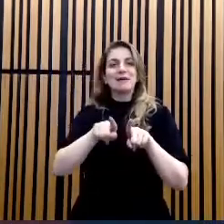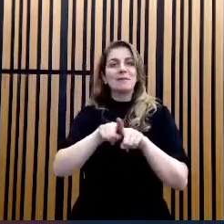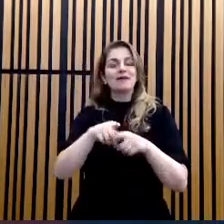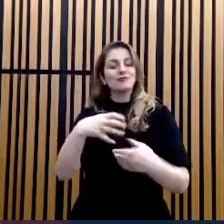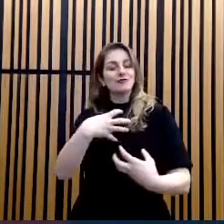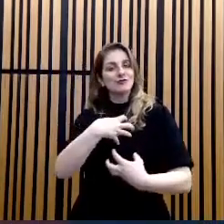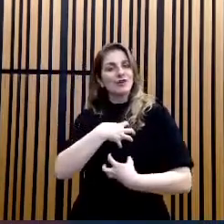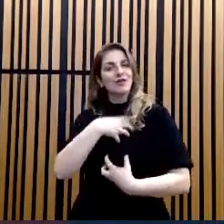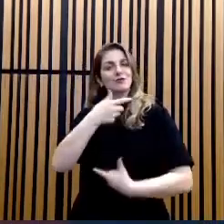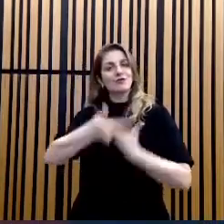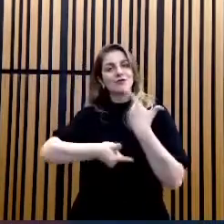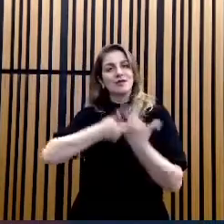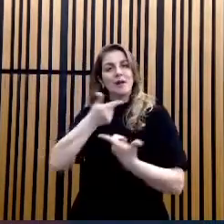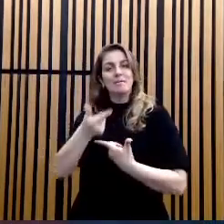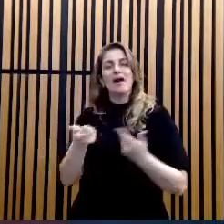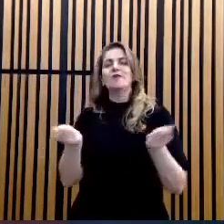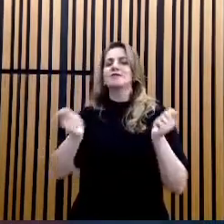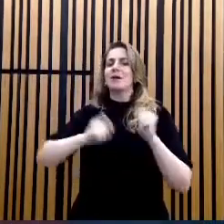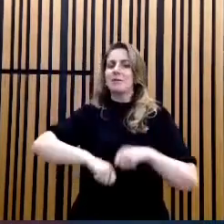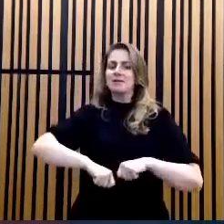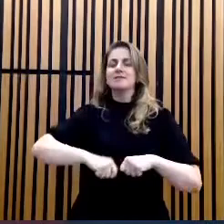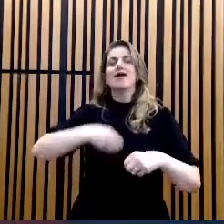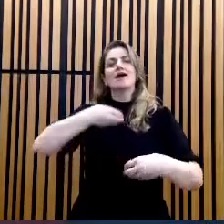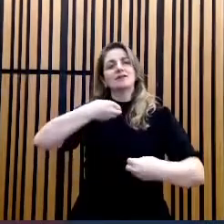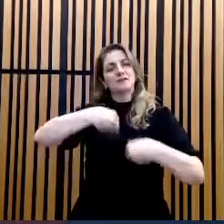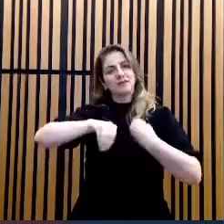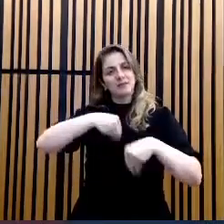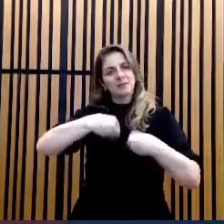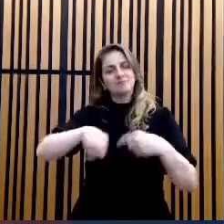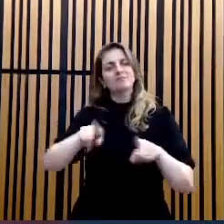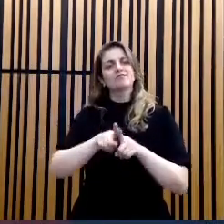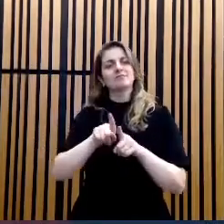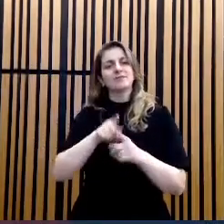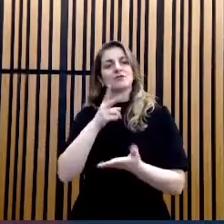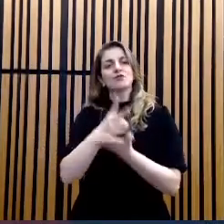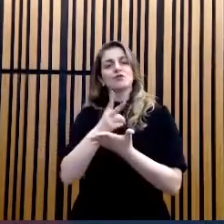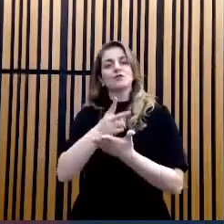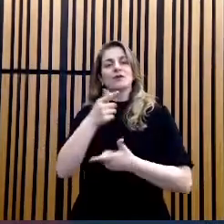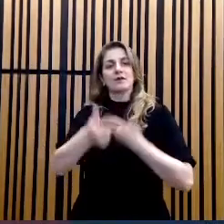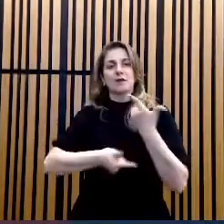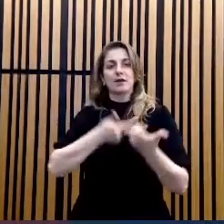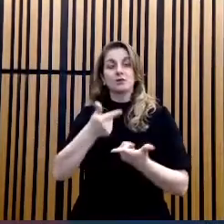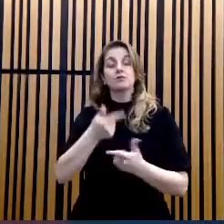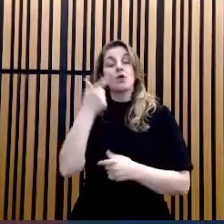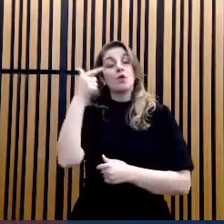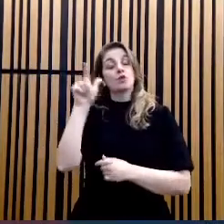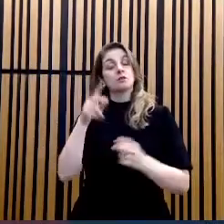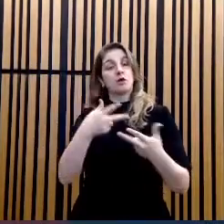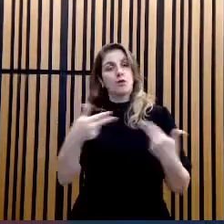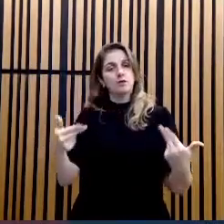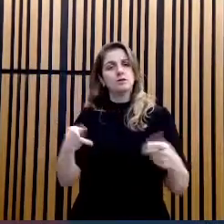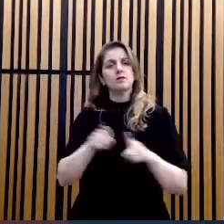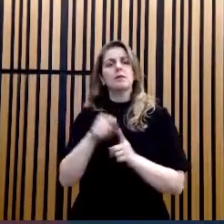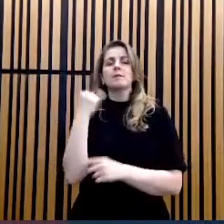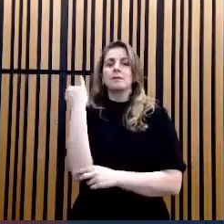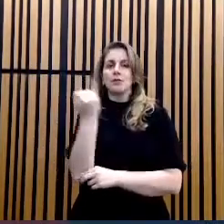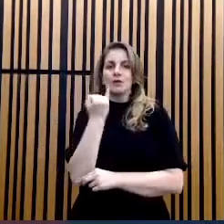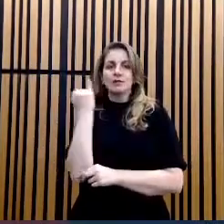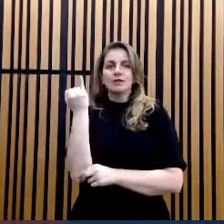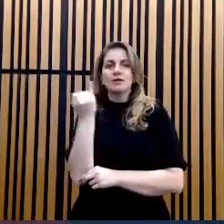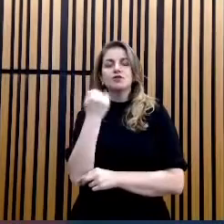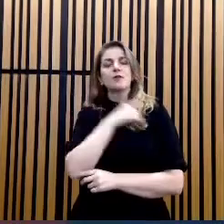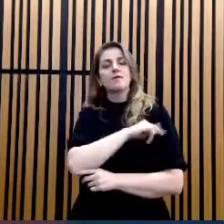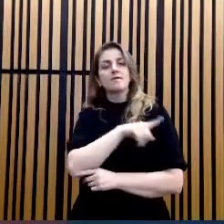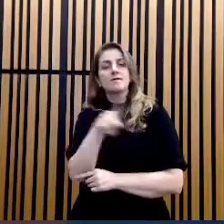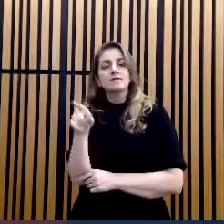skills, que são tão necessárias nos dias de hoje. Outra coisa, uma coisa importante para a